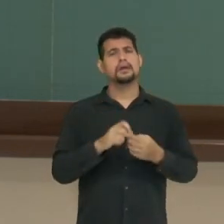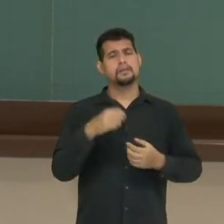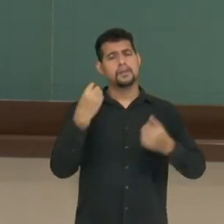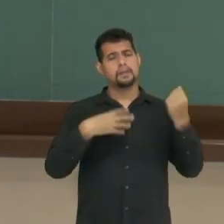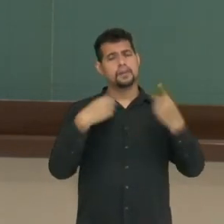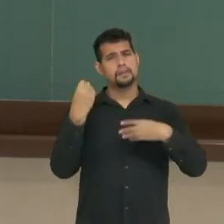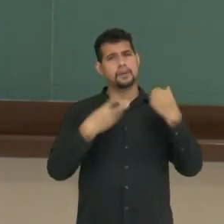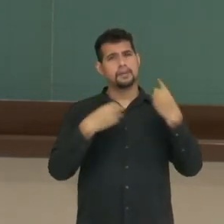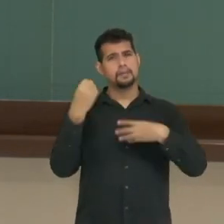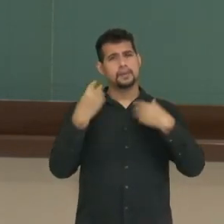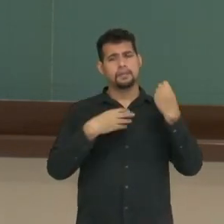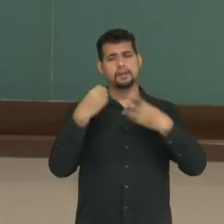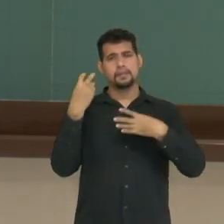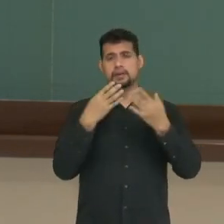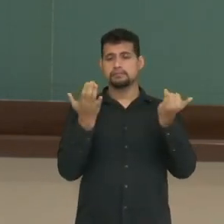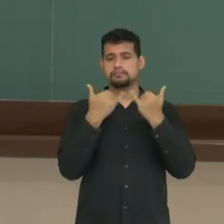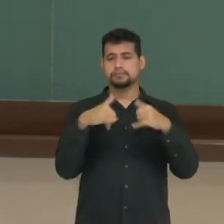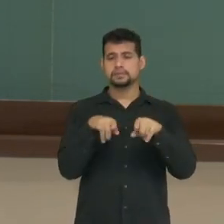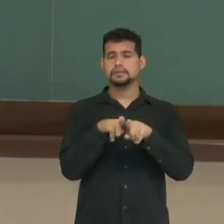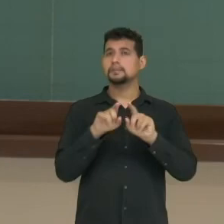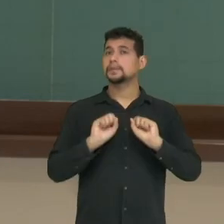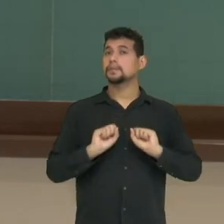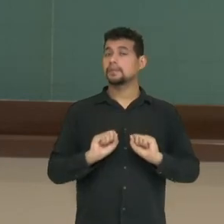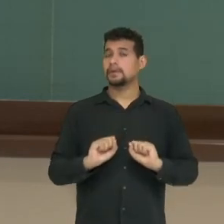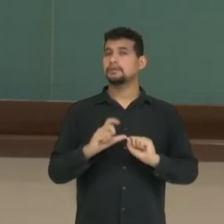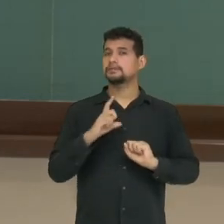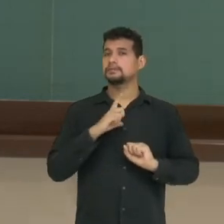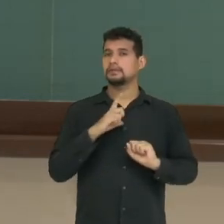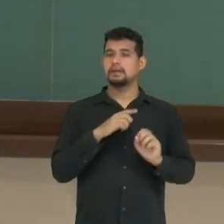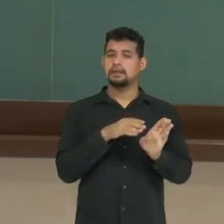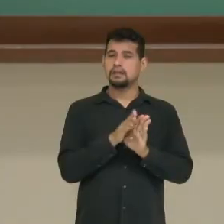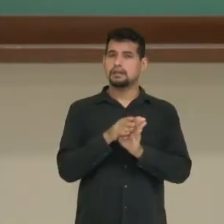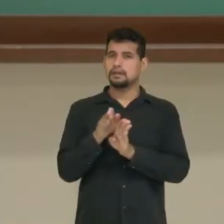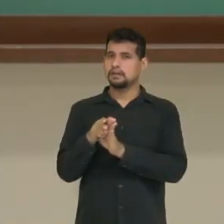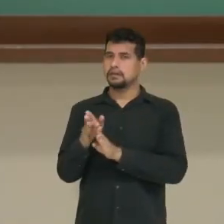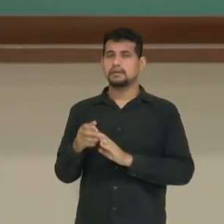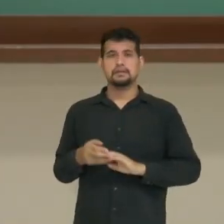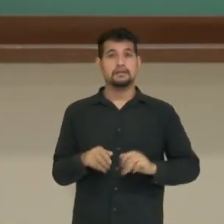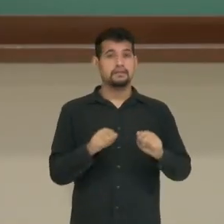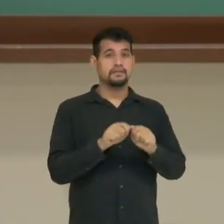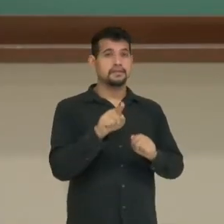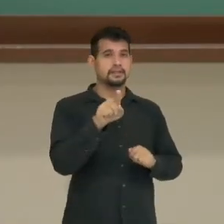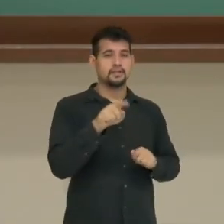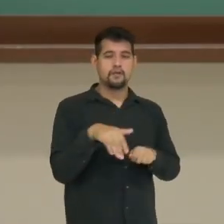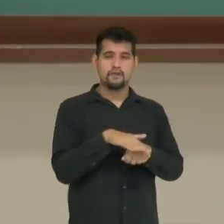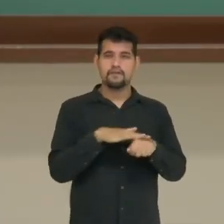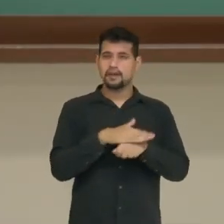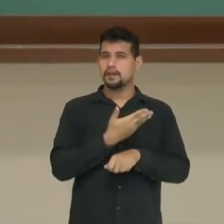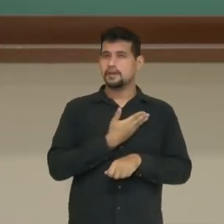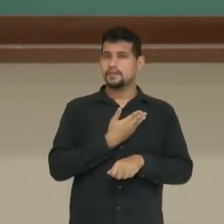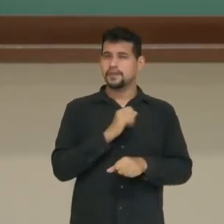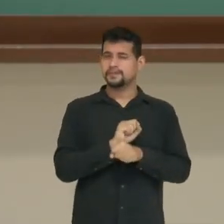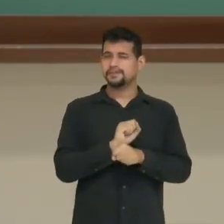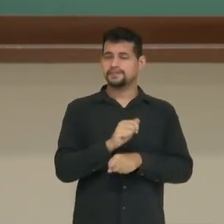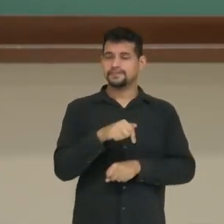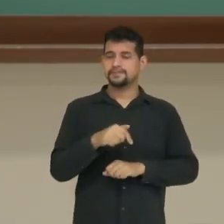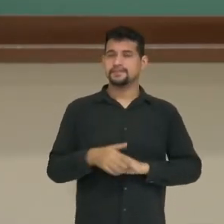parágrafo argumentativo que poderia estar no editorial. Faz aí, conversa com o colega, eu já